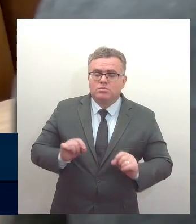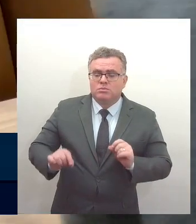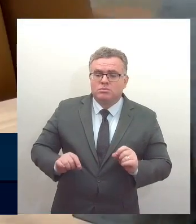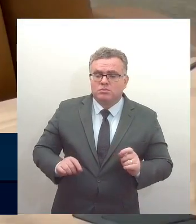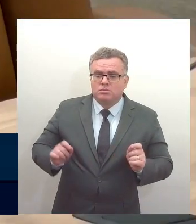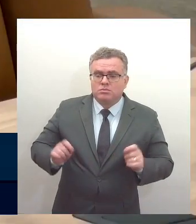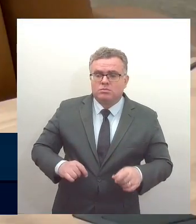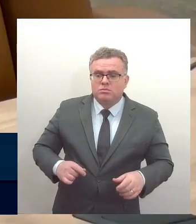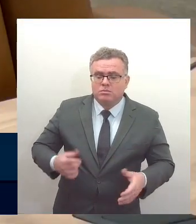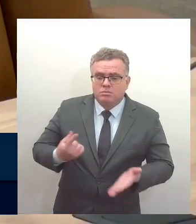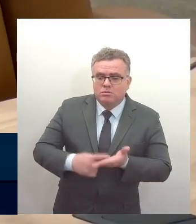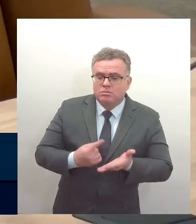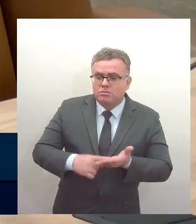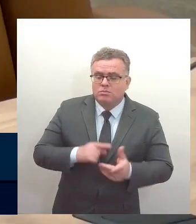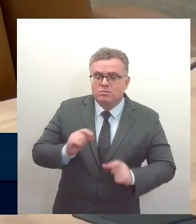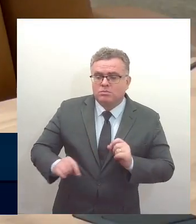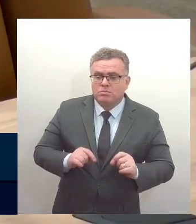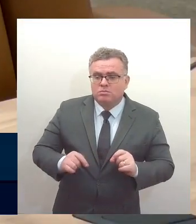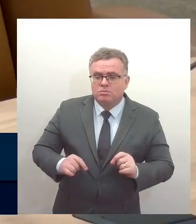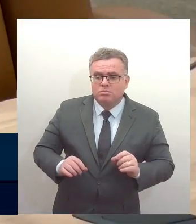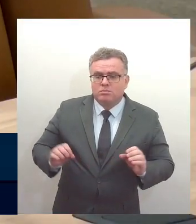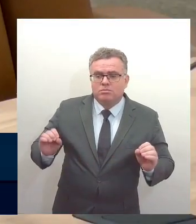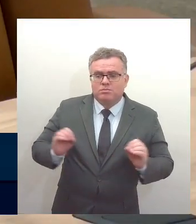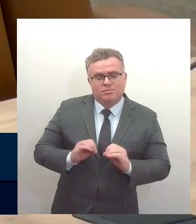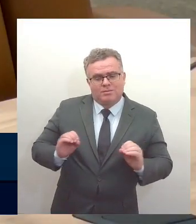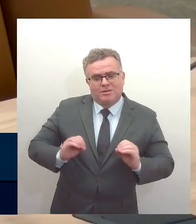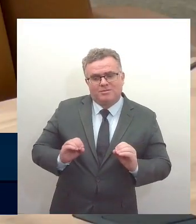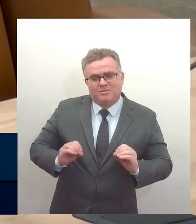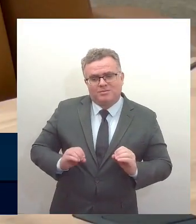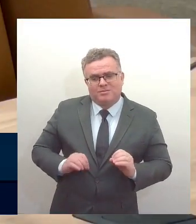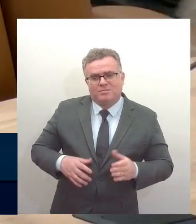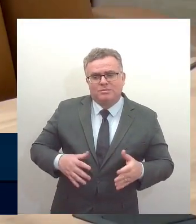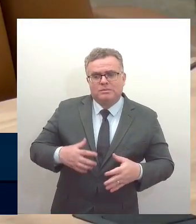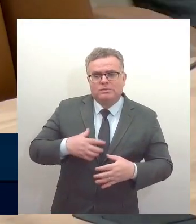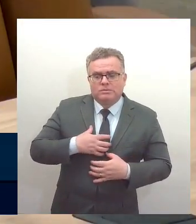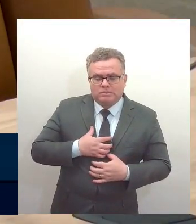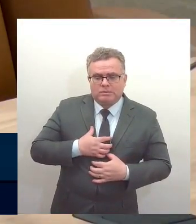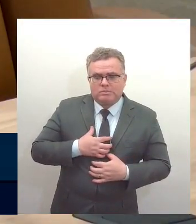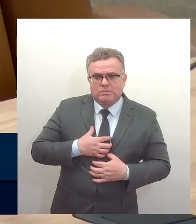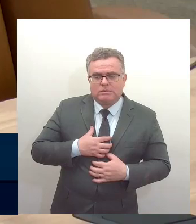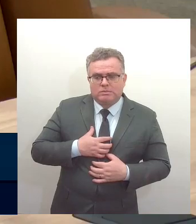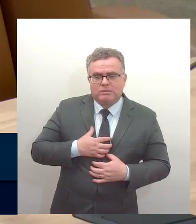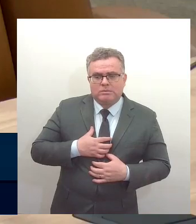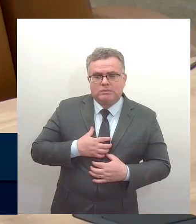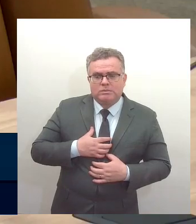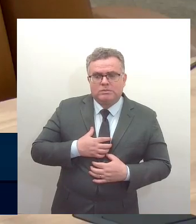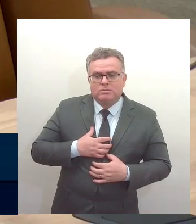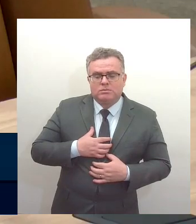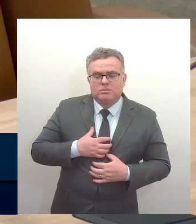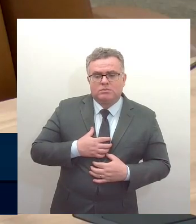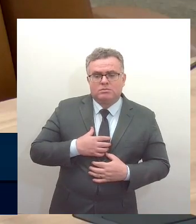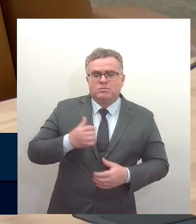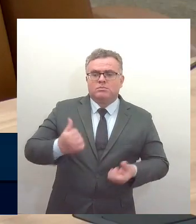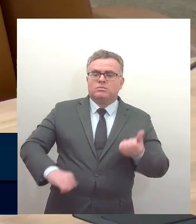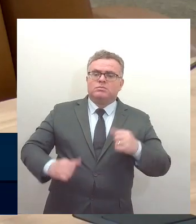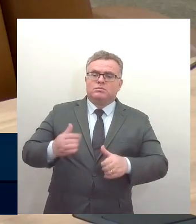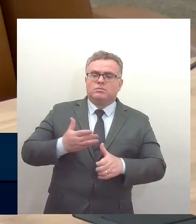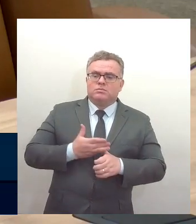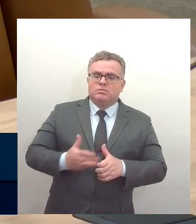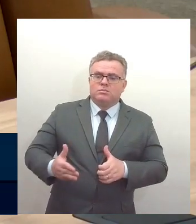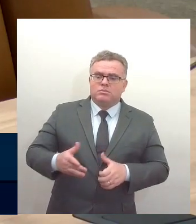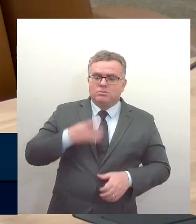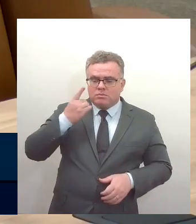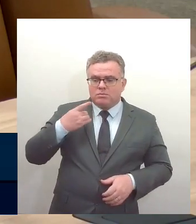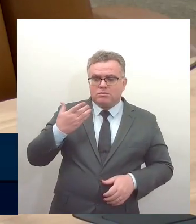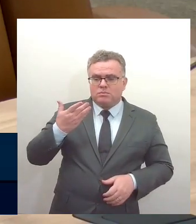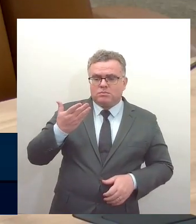realmente é muito triste essa parte, na minha avaliação, né, do mandato parlamentar, mas parabéns, né, pela disposição, pela